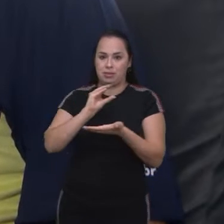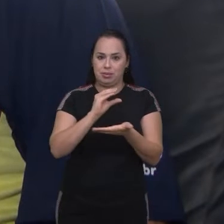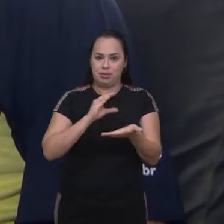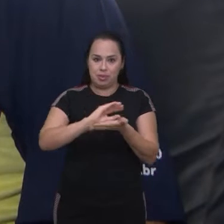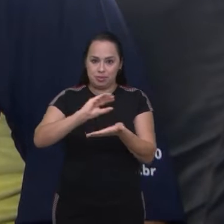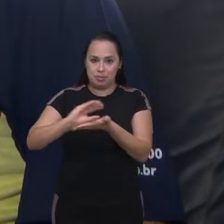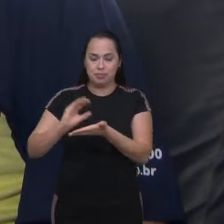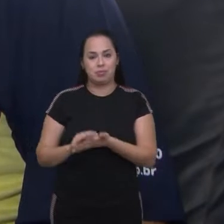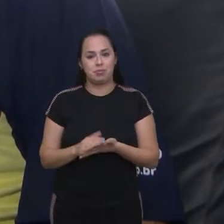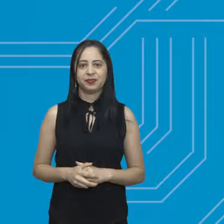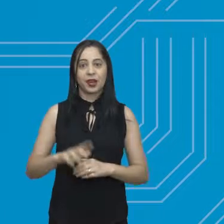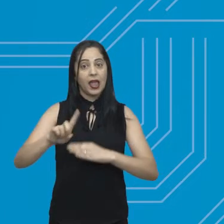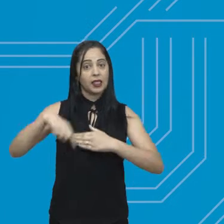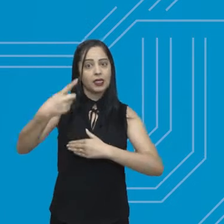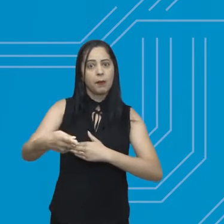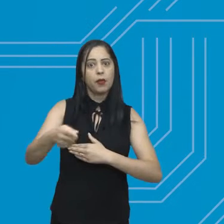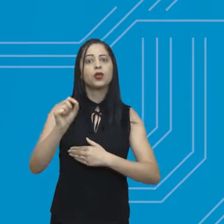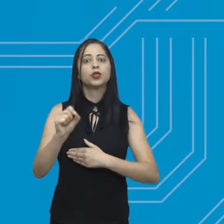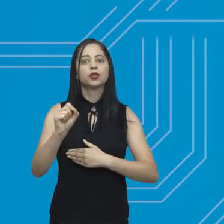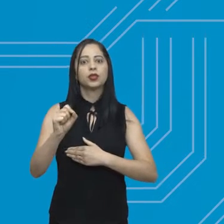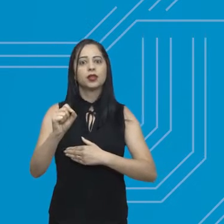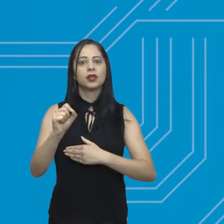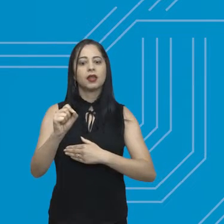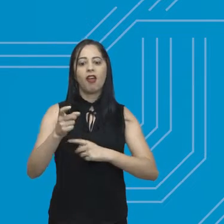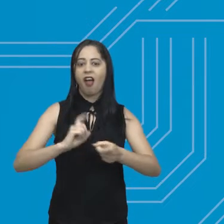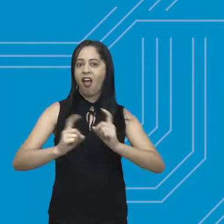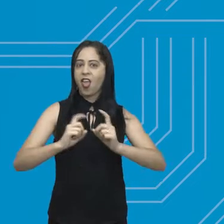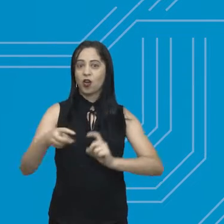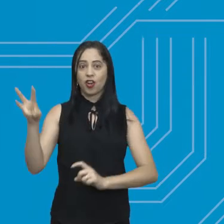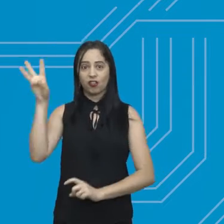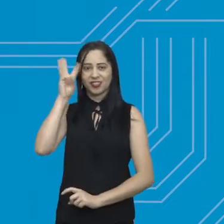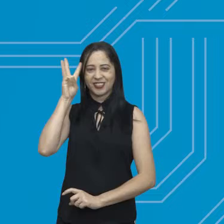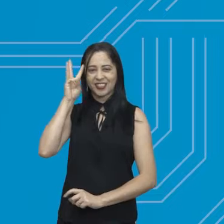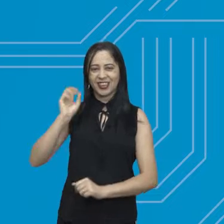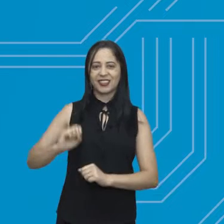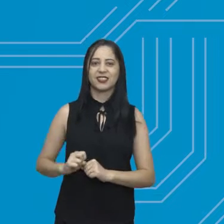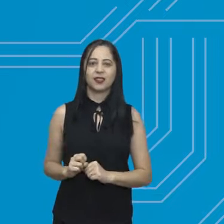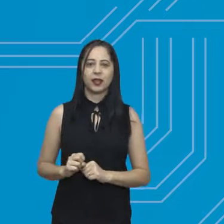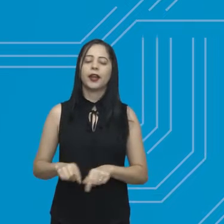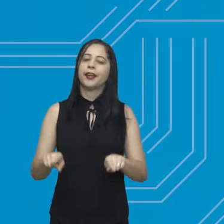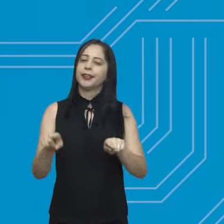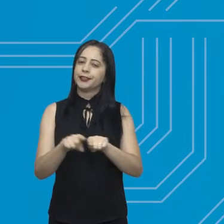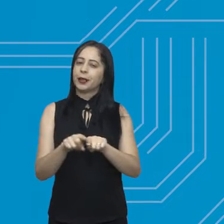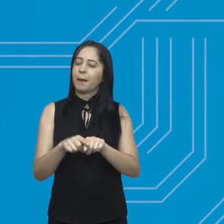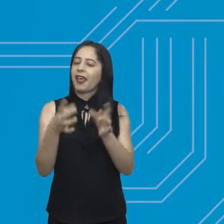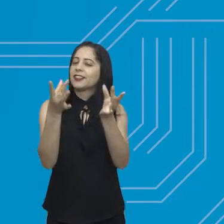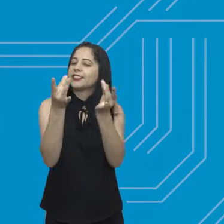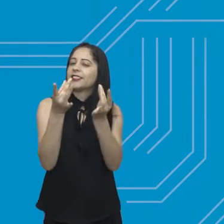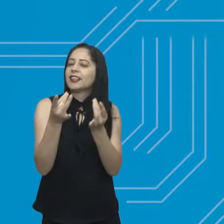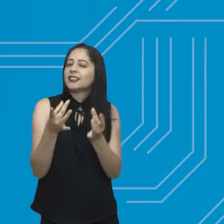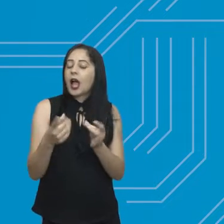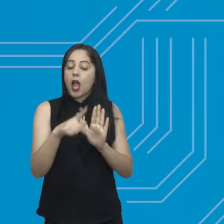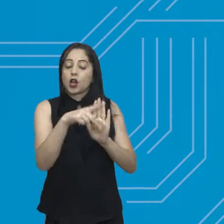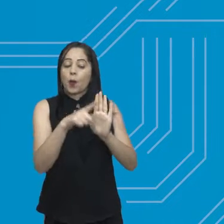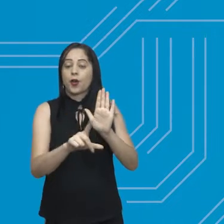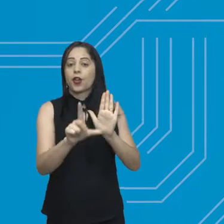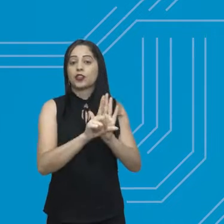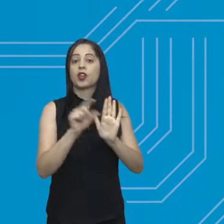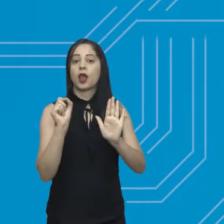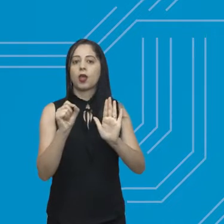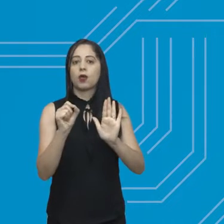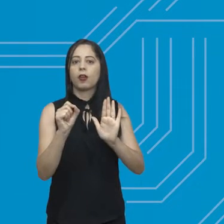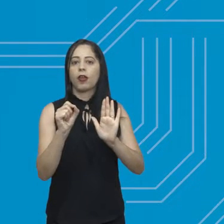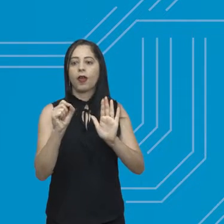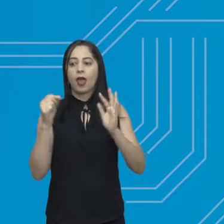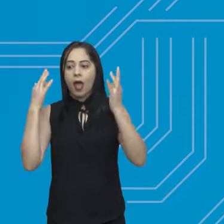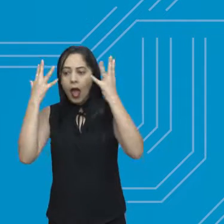importante ter essa reserva de segurança. E no próximo bloco você confere os destaques da sessão de terça-feira. Ainda vai conhecer detalhes do projeto de